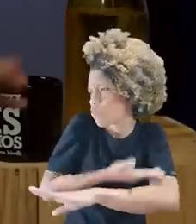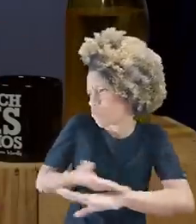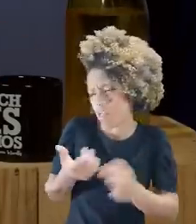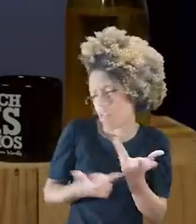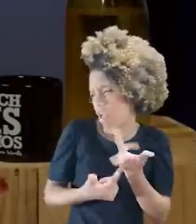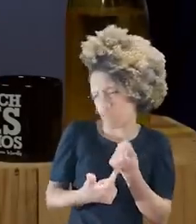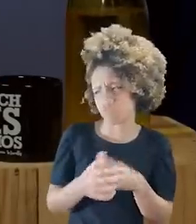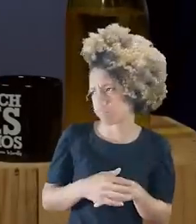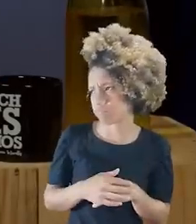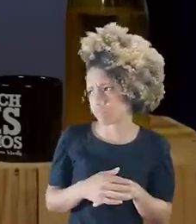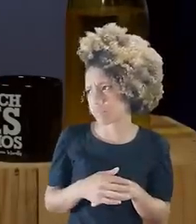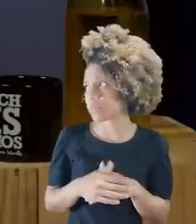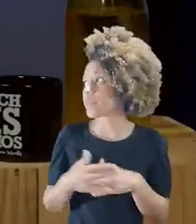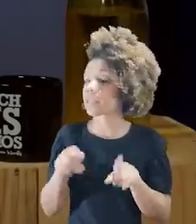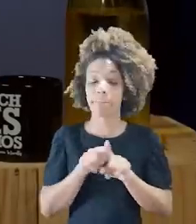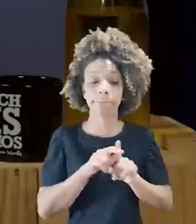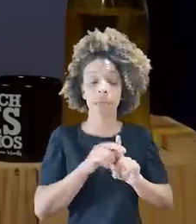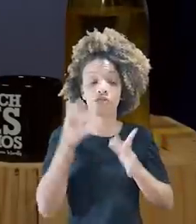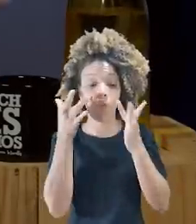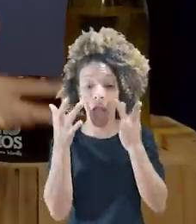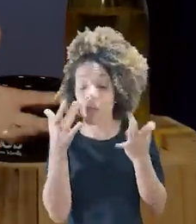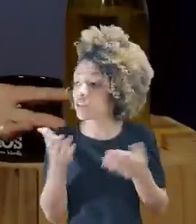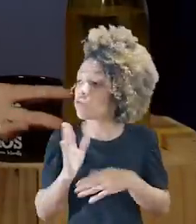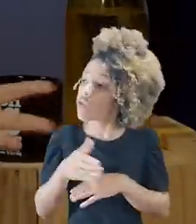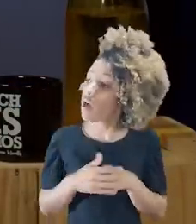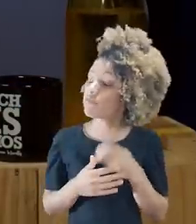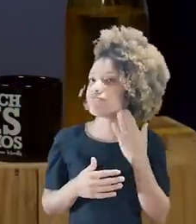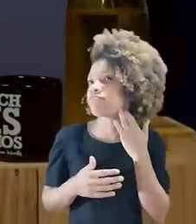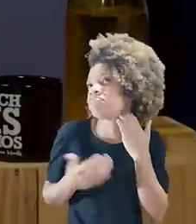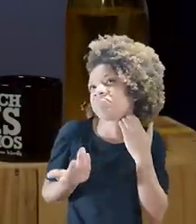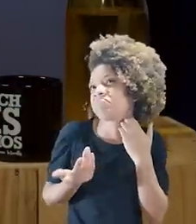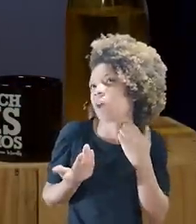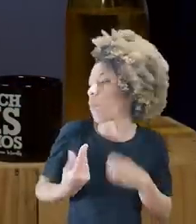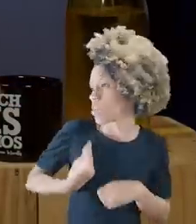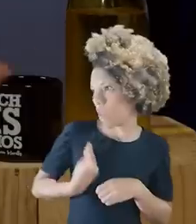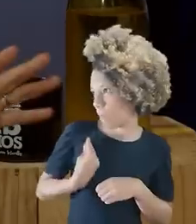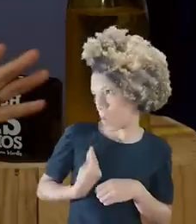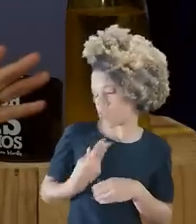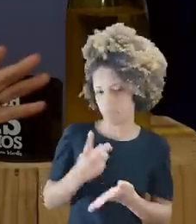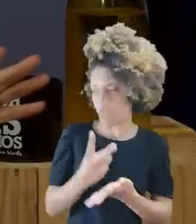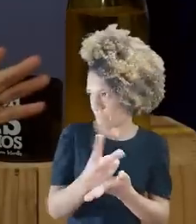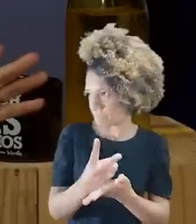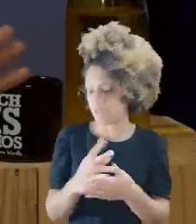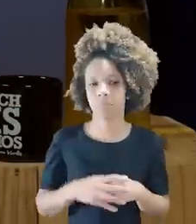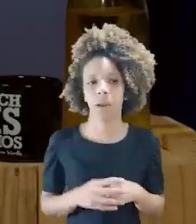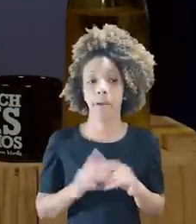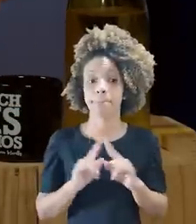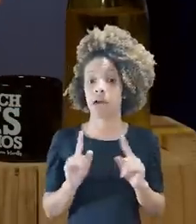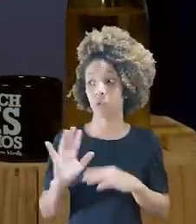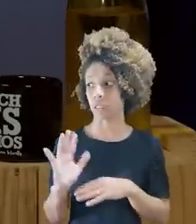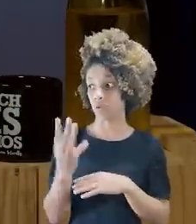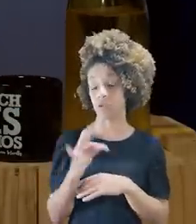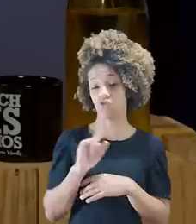arte mesmo né com as artes e e peças de teatro então já tava Envolvida com esse mundo desde sempre quando